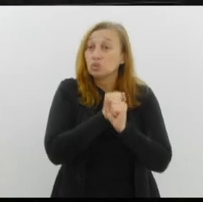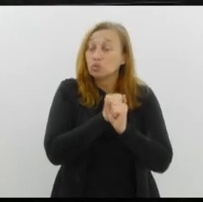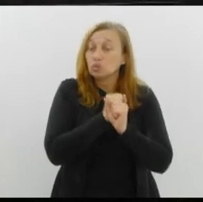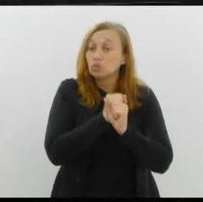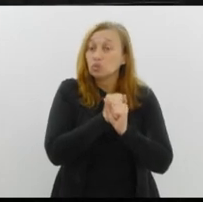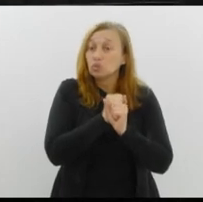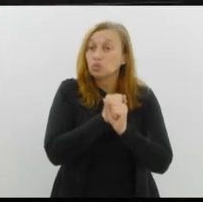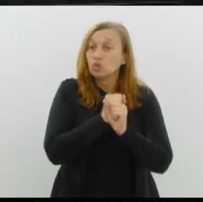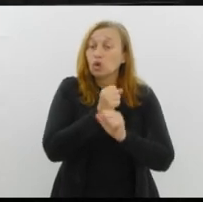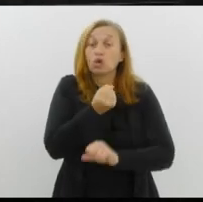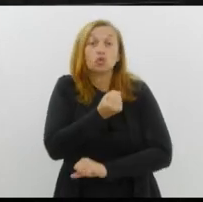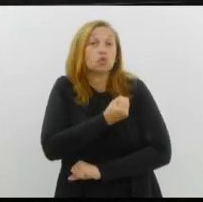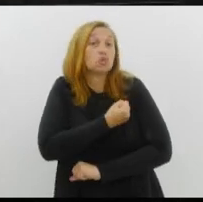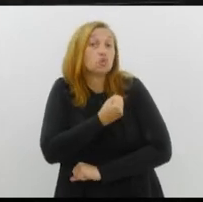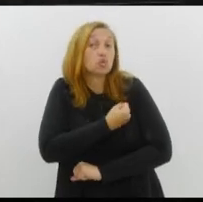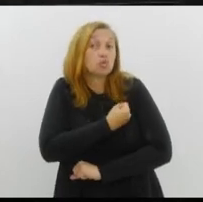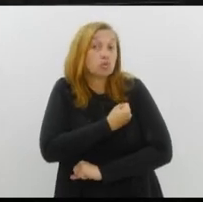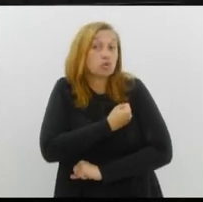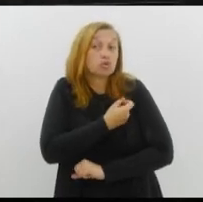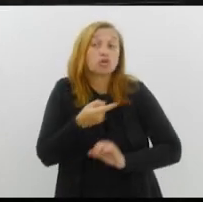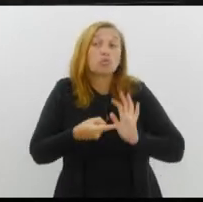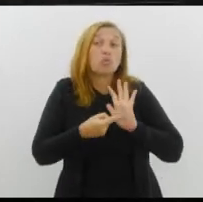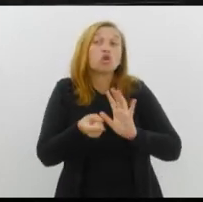que são números